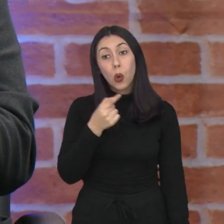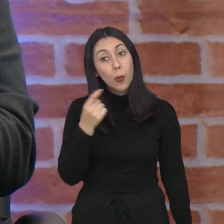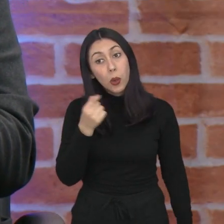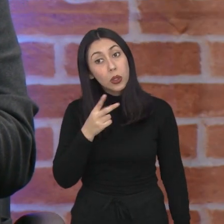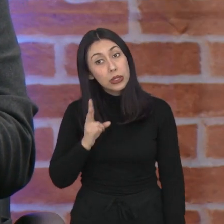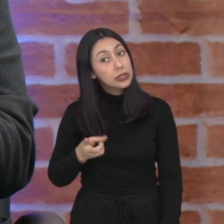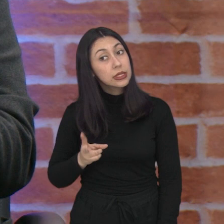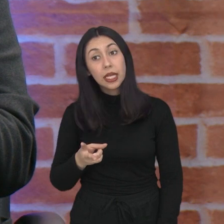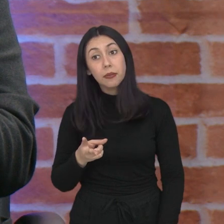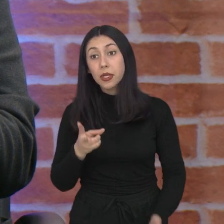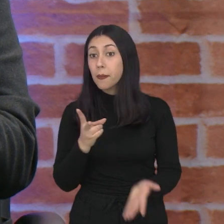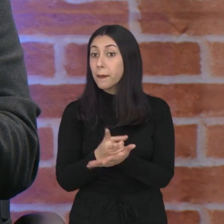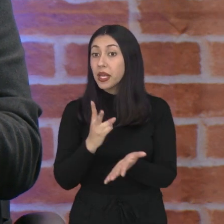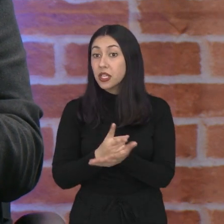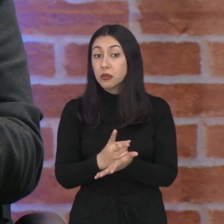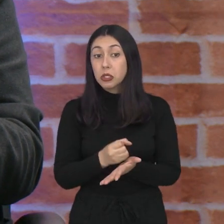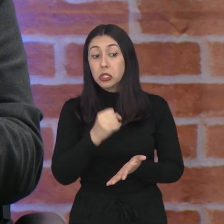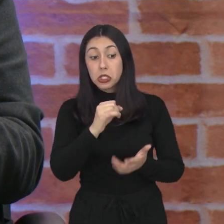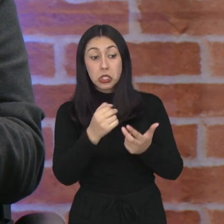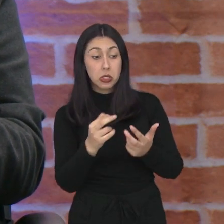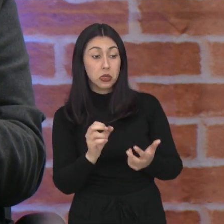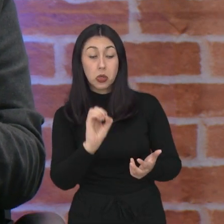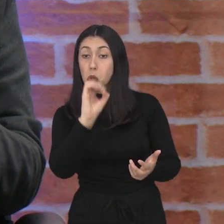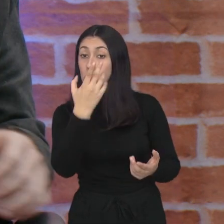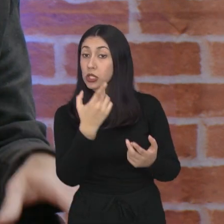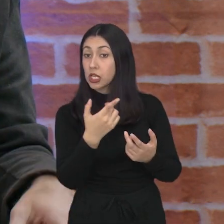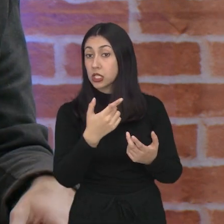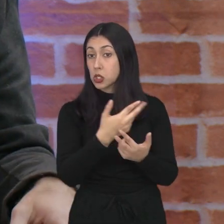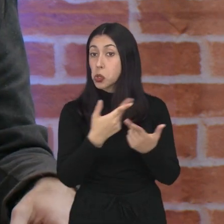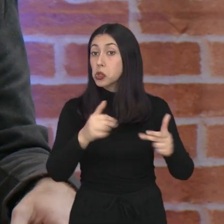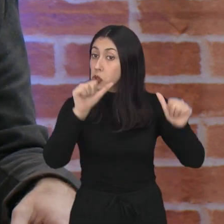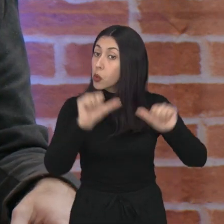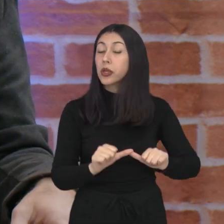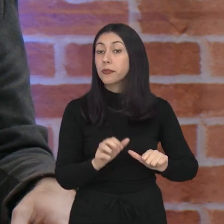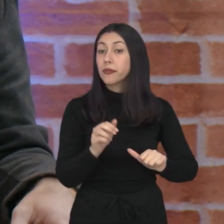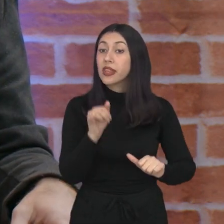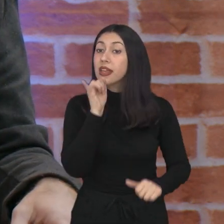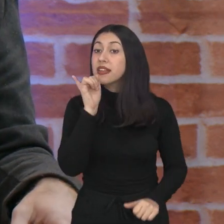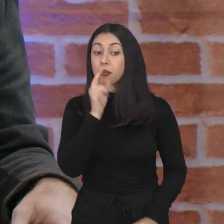coisas horríveis também. Então, um chefe pode humilhar um funcionário de um jeito usando o humor.